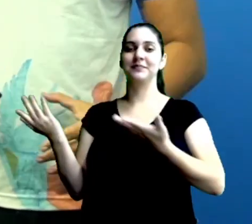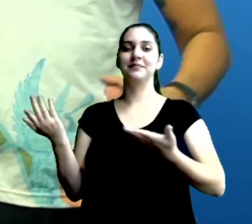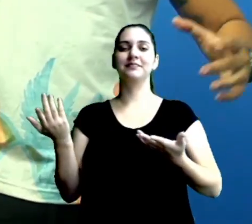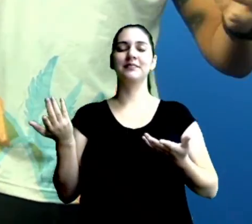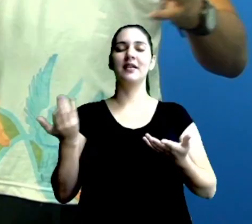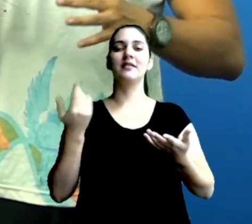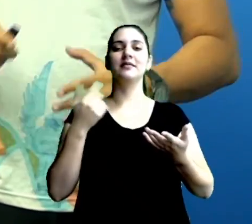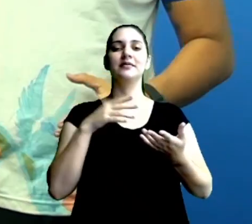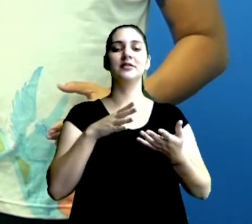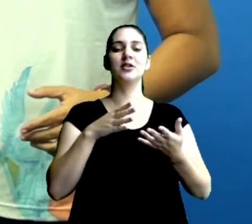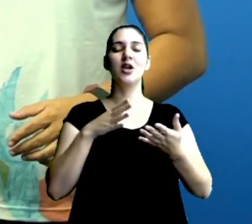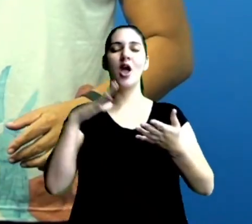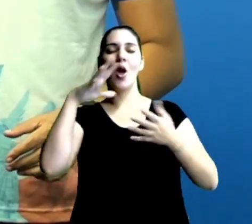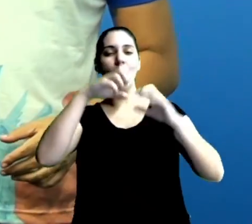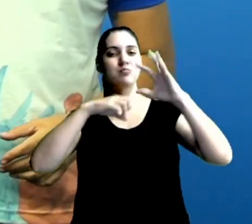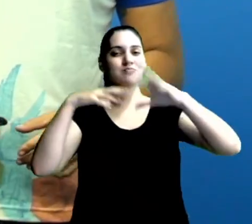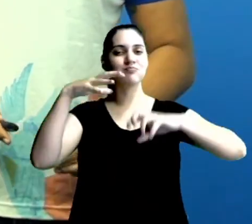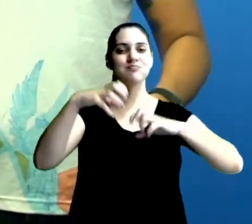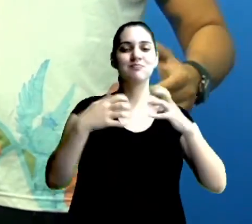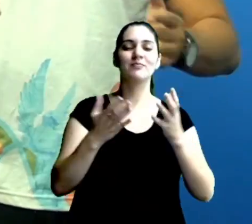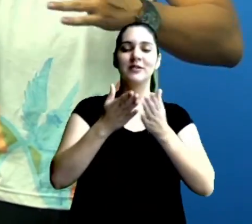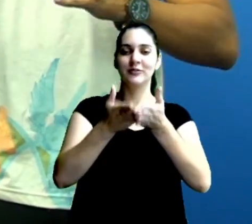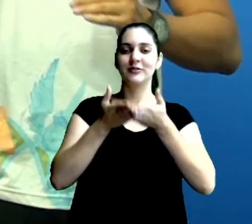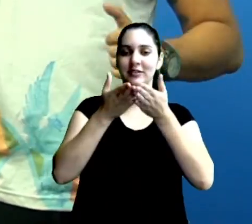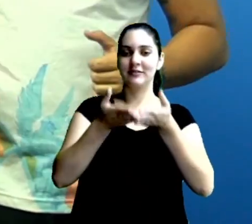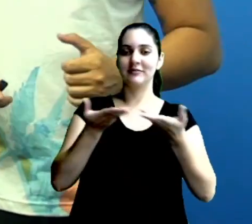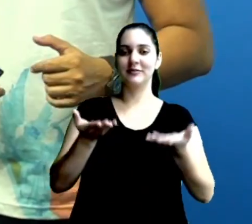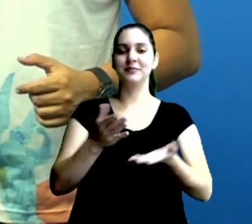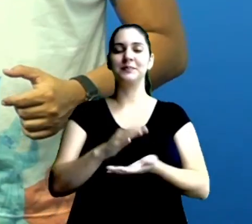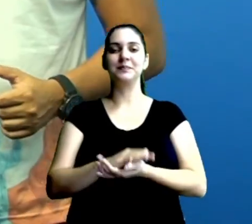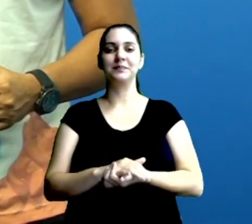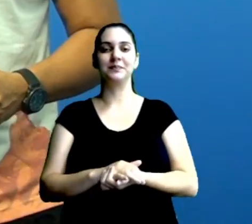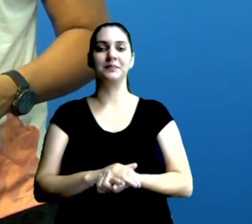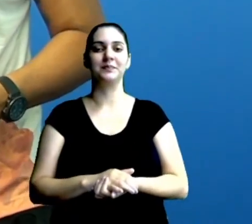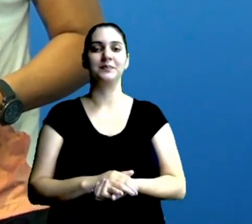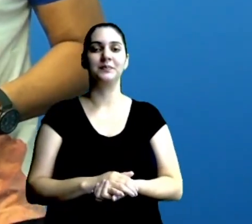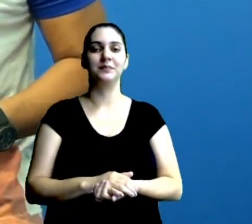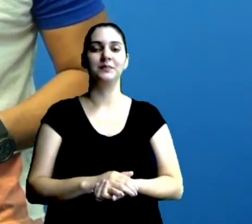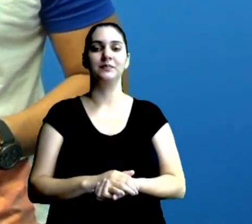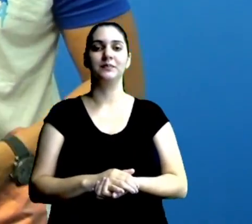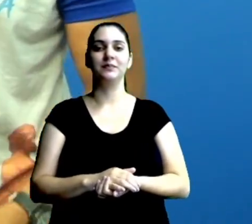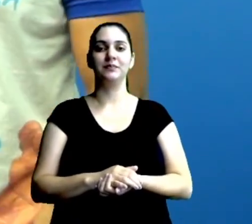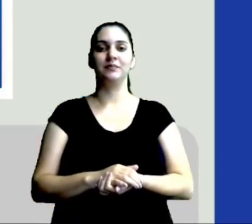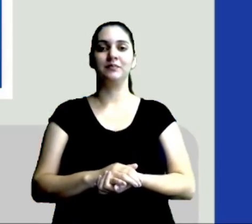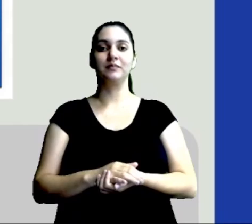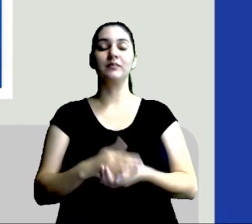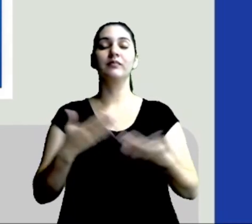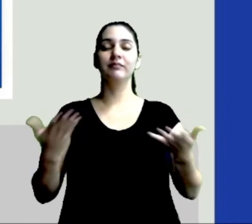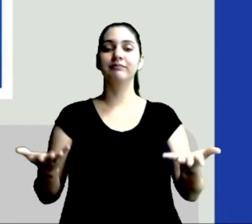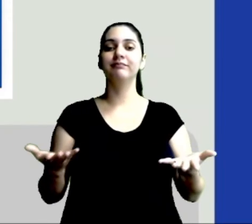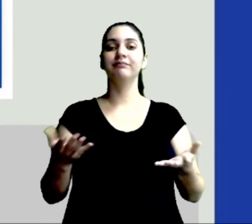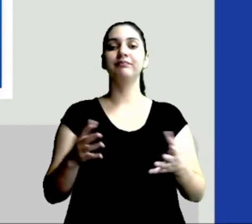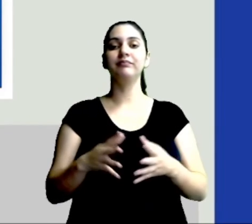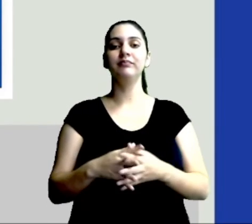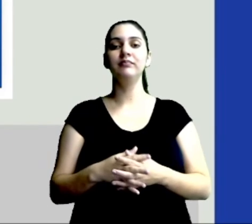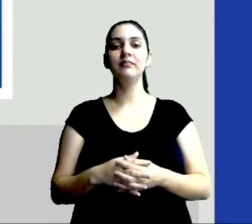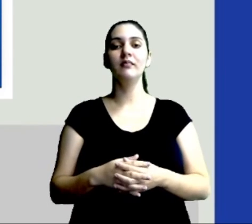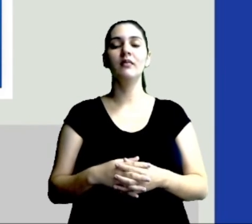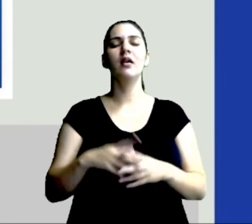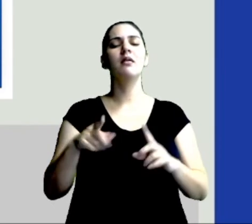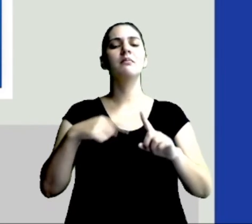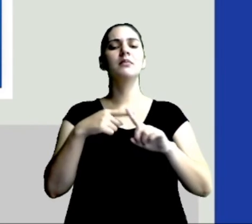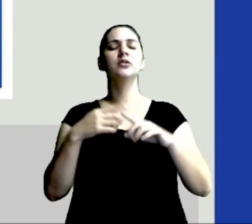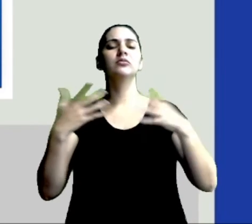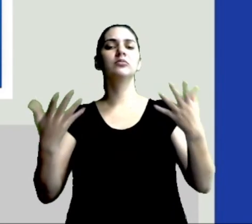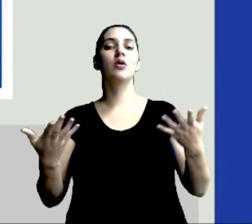uma caravela, engolindo um navio, né? Dando de comer para o bebê serpente. Enfim. Mas